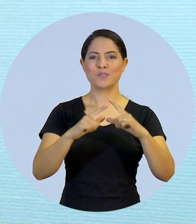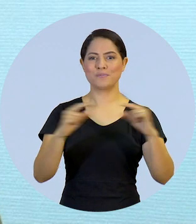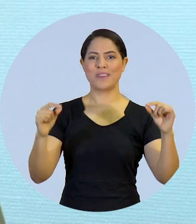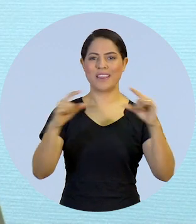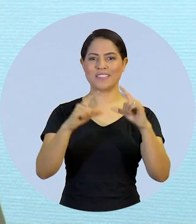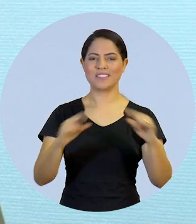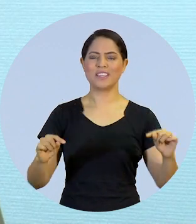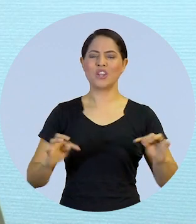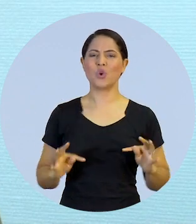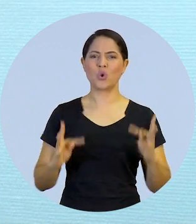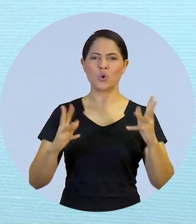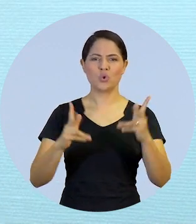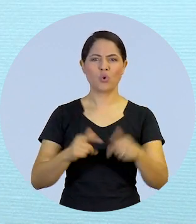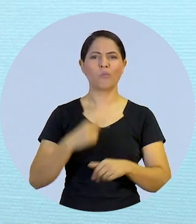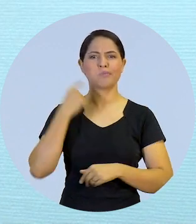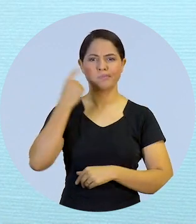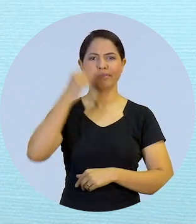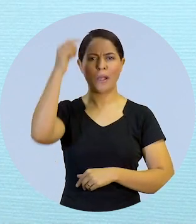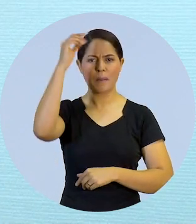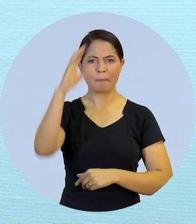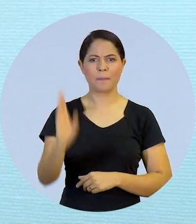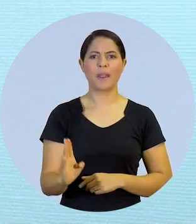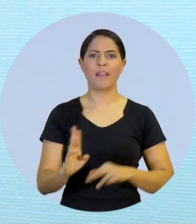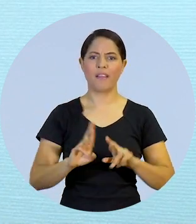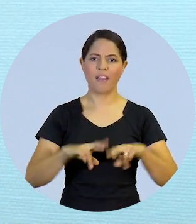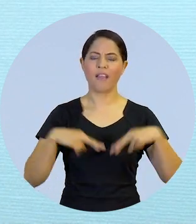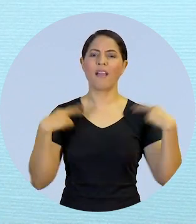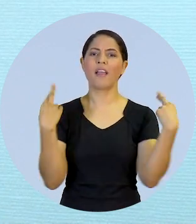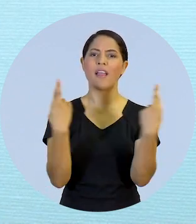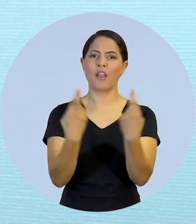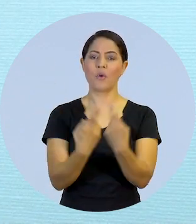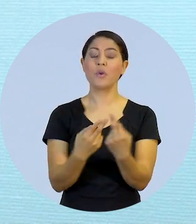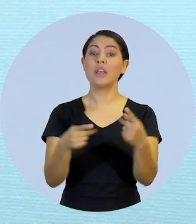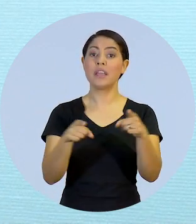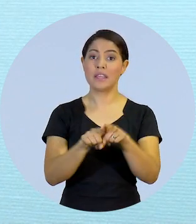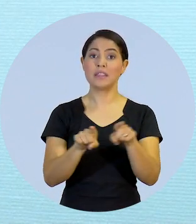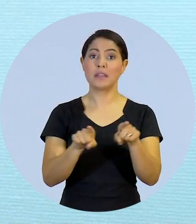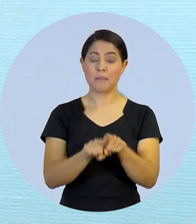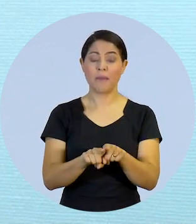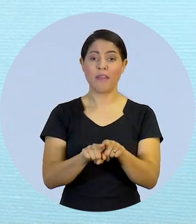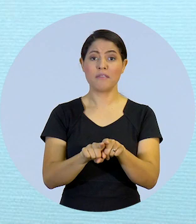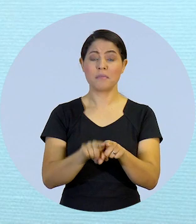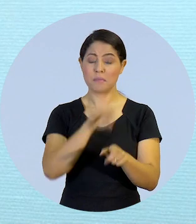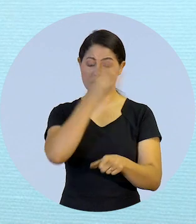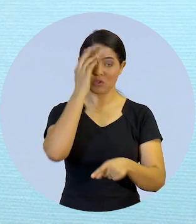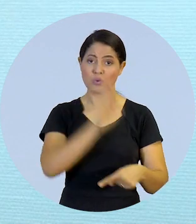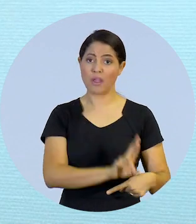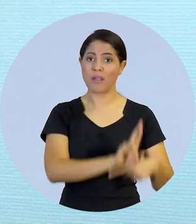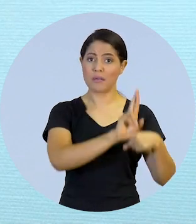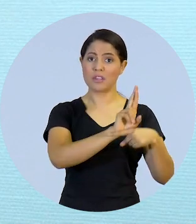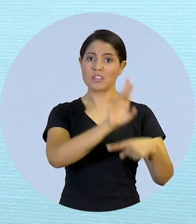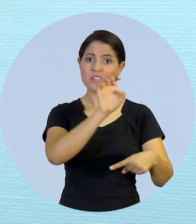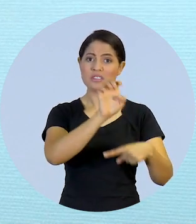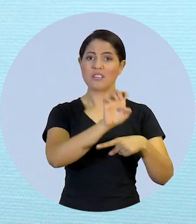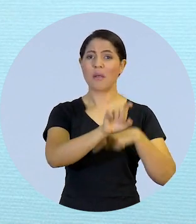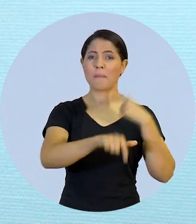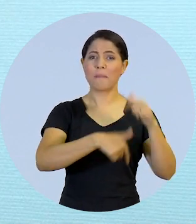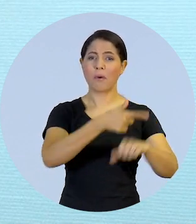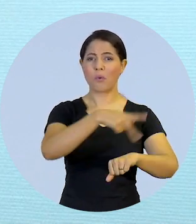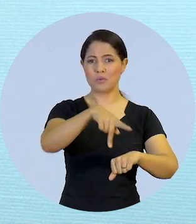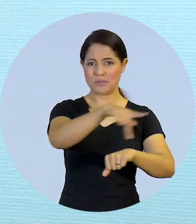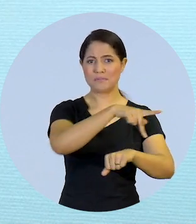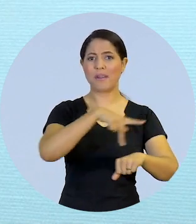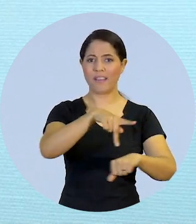Centro-Oeste, em Brasília, a advocacia brasileira e também representantes de outros